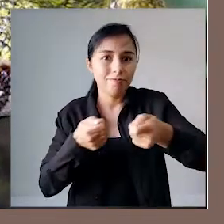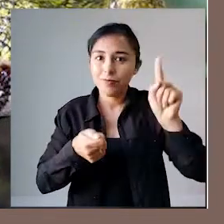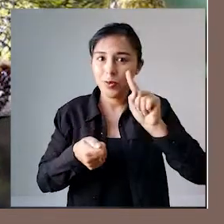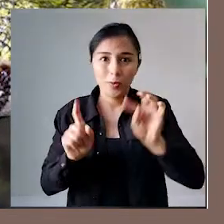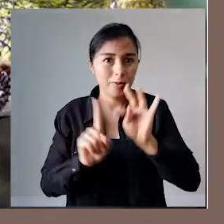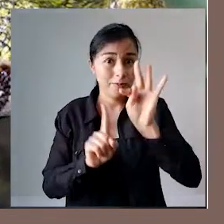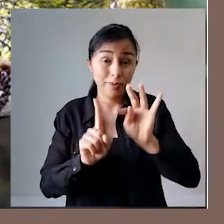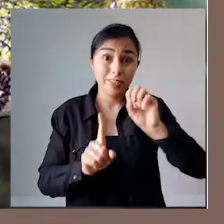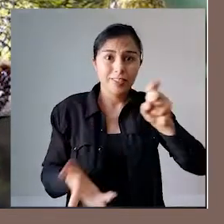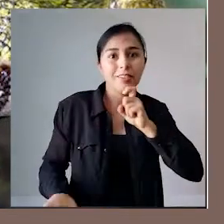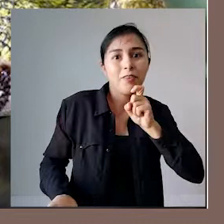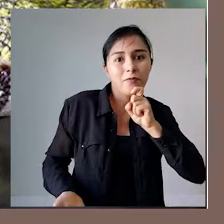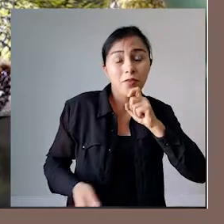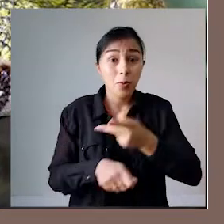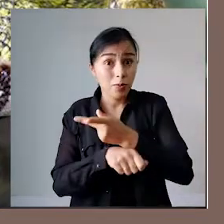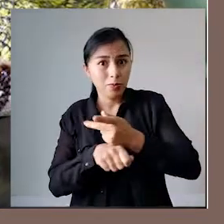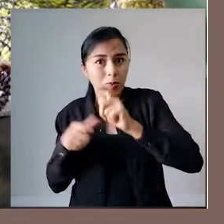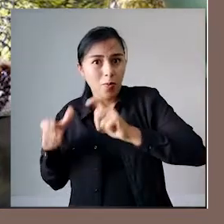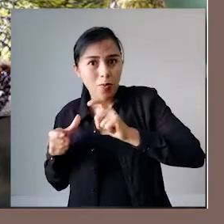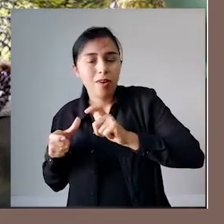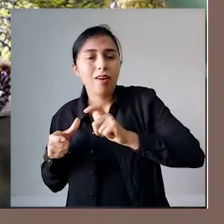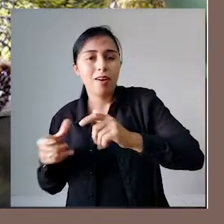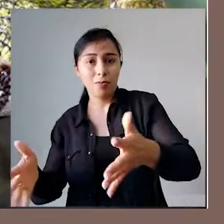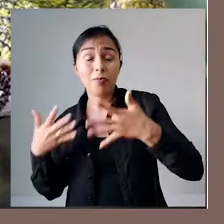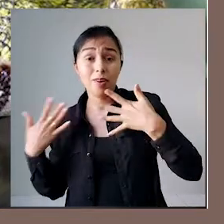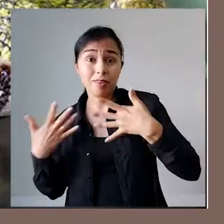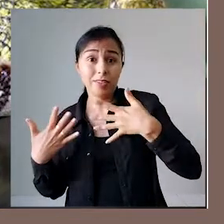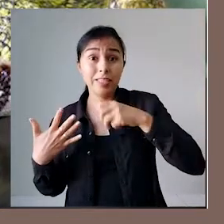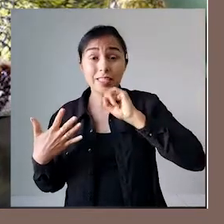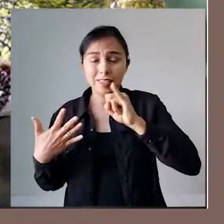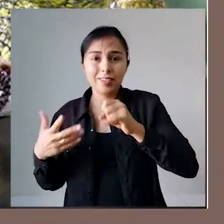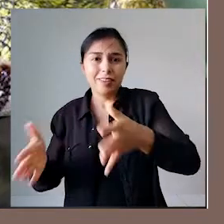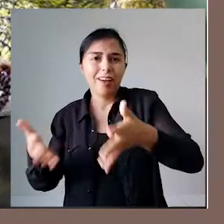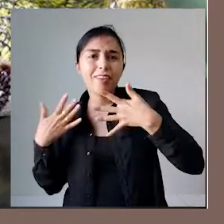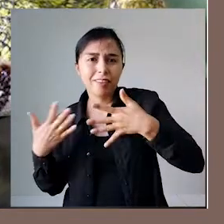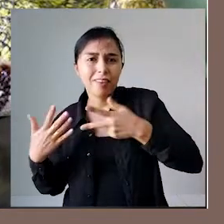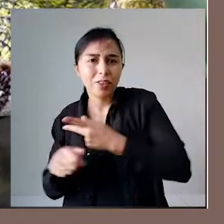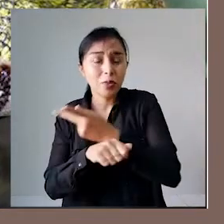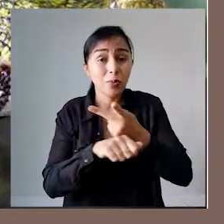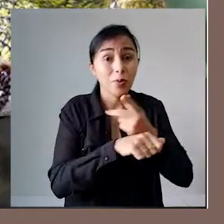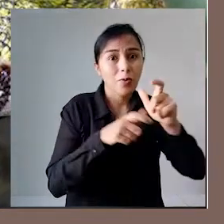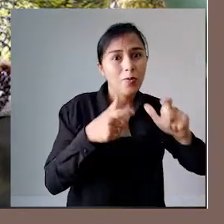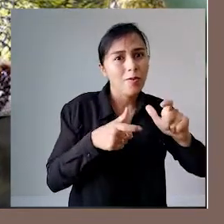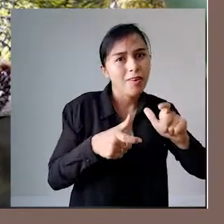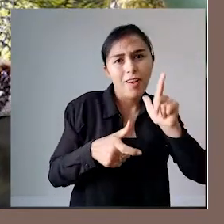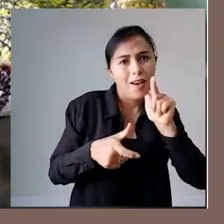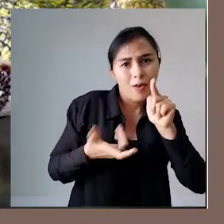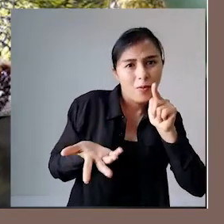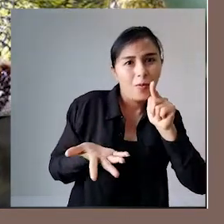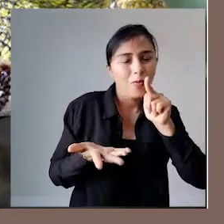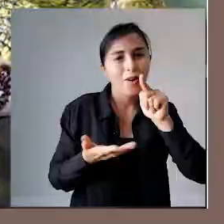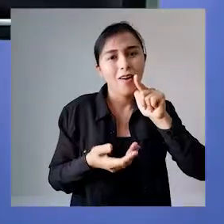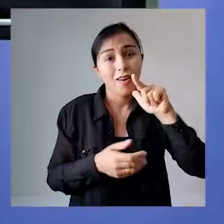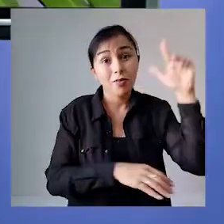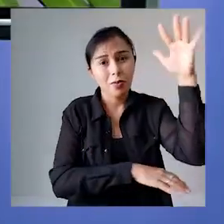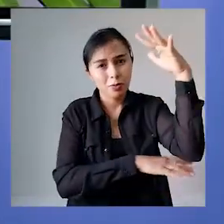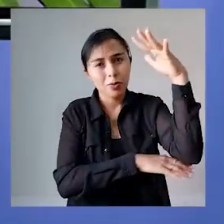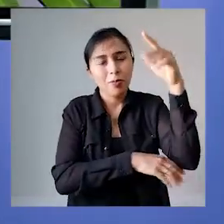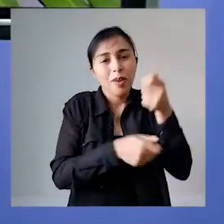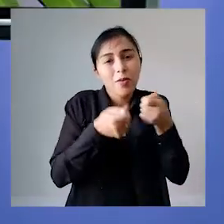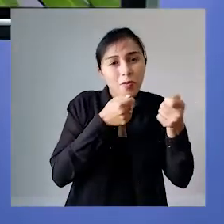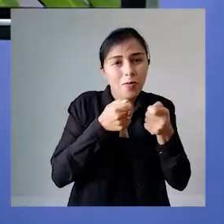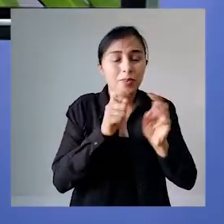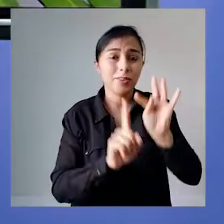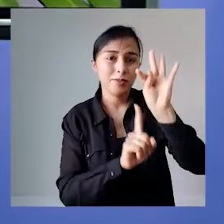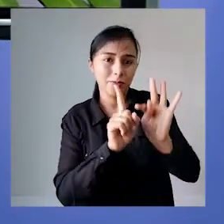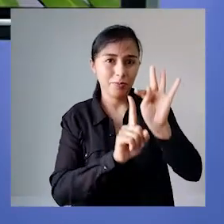mais quente. E se está muito quente, ele procura locais, lagos, com sombra, para fazer essa regulação da sua temperatura. Agora, vamos